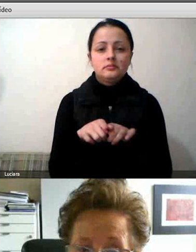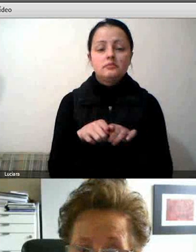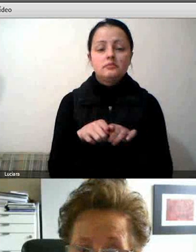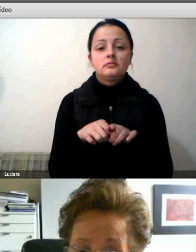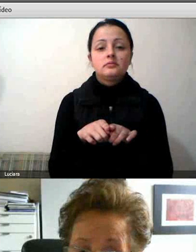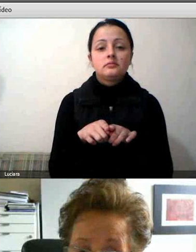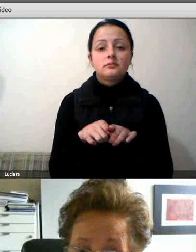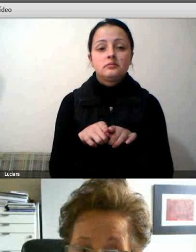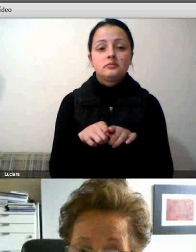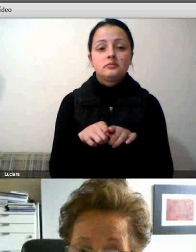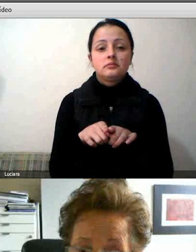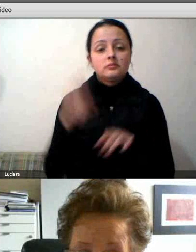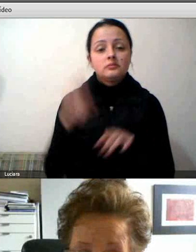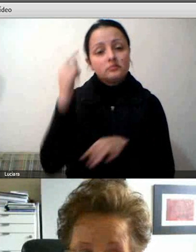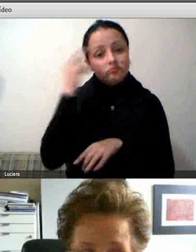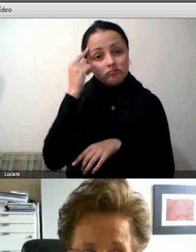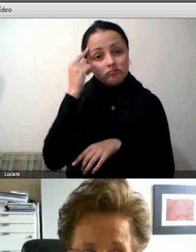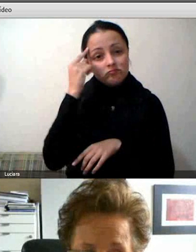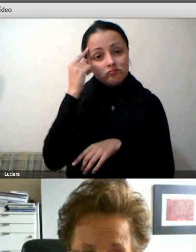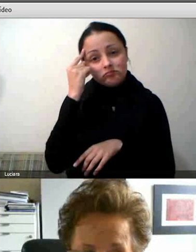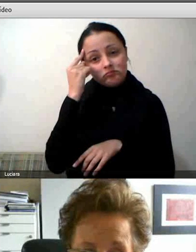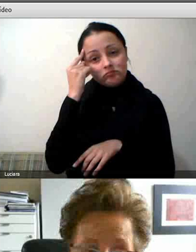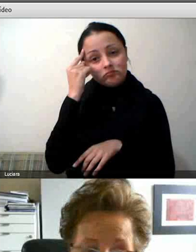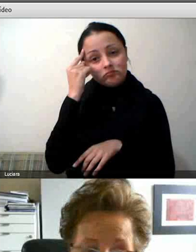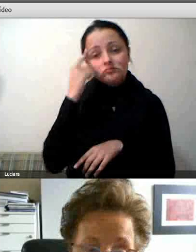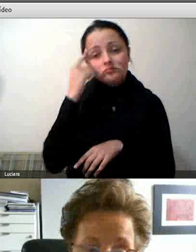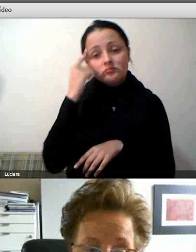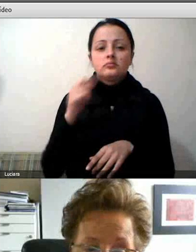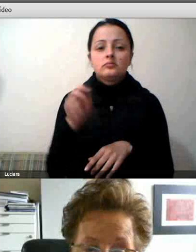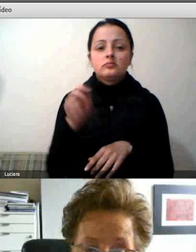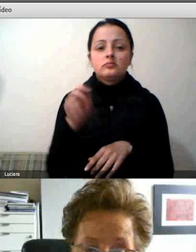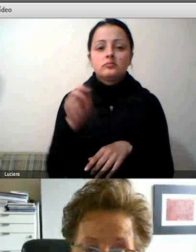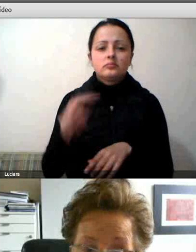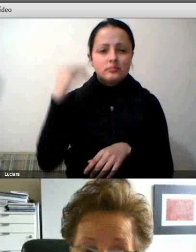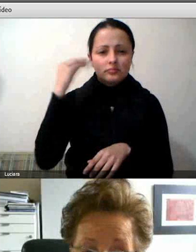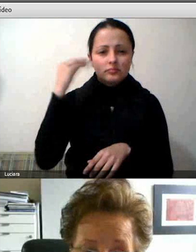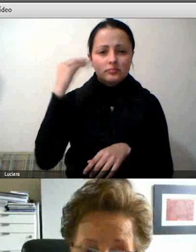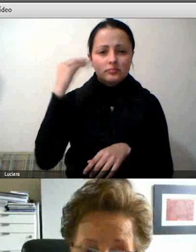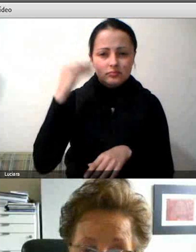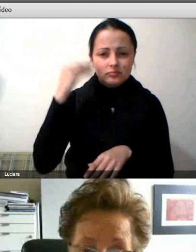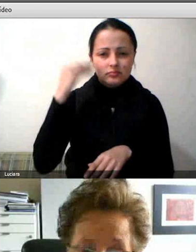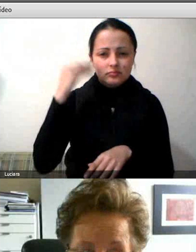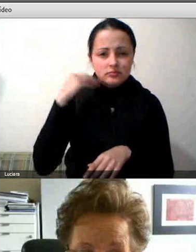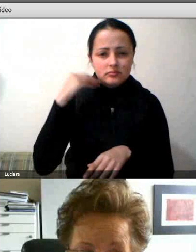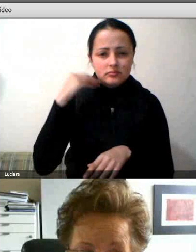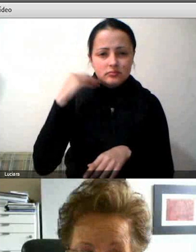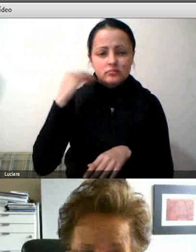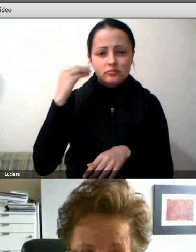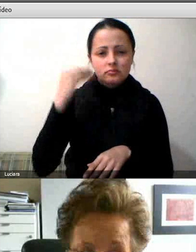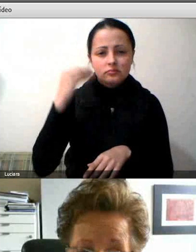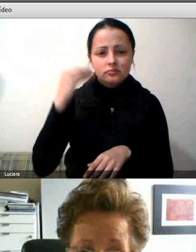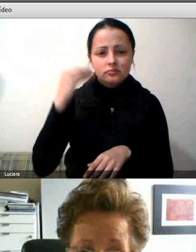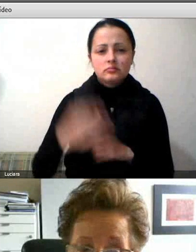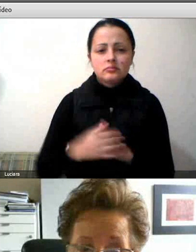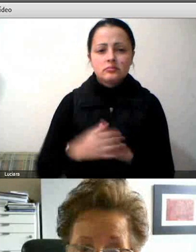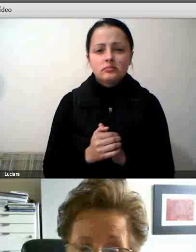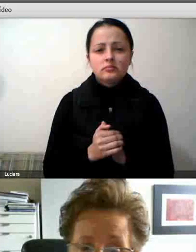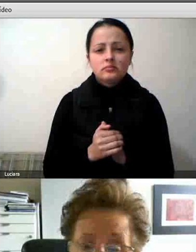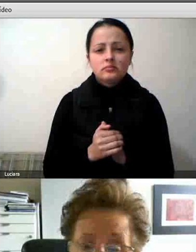faremos encontros de reflexão e produção de recursos com o objetivo de socializar a experiência já existente